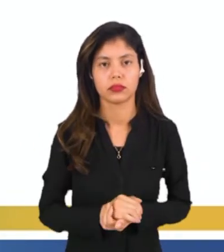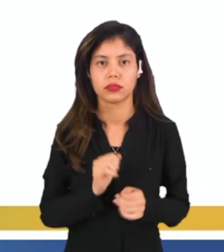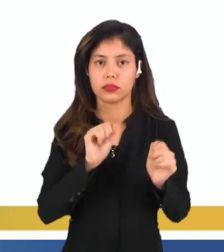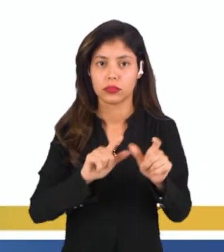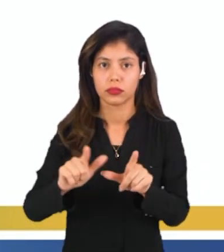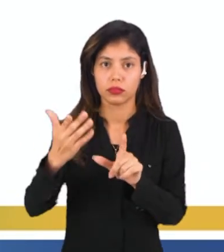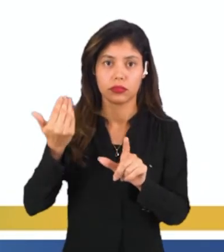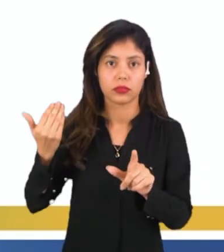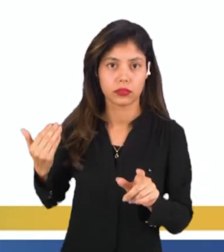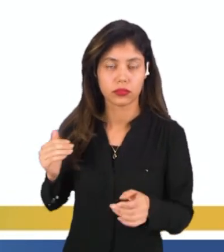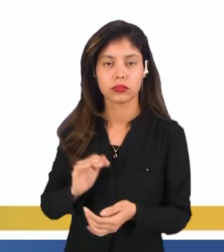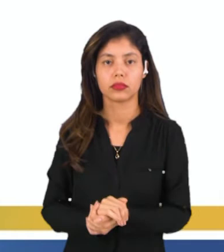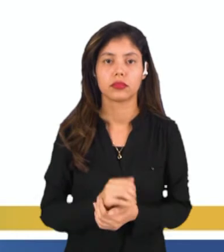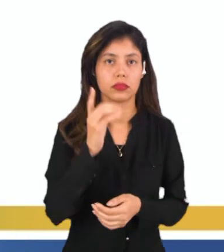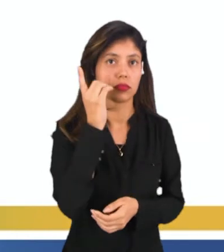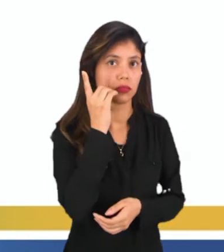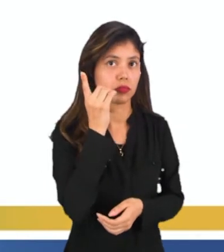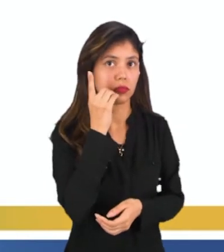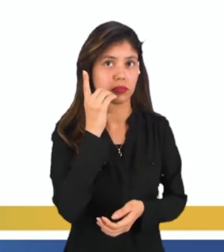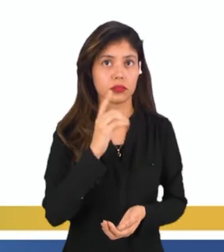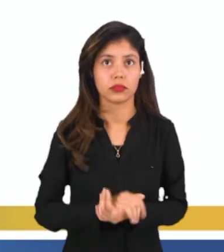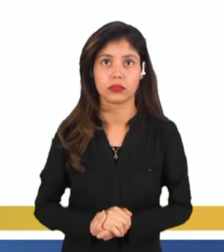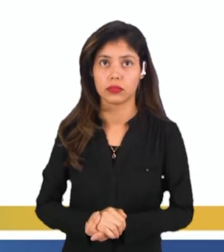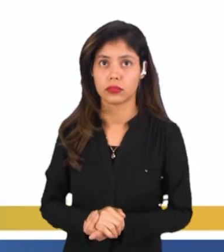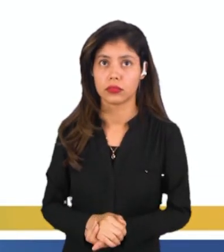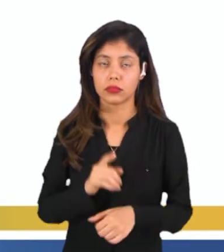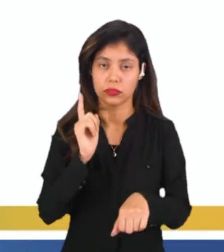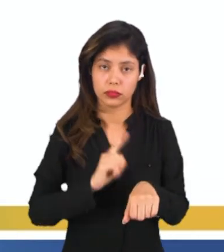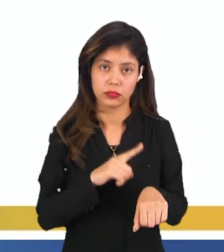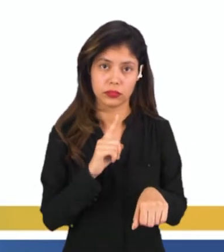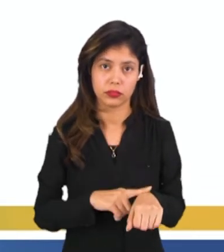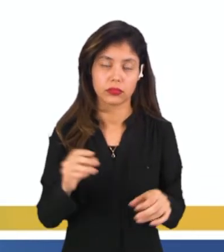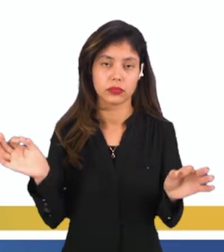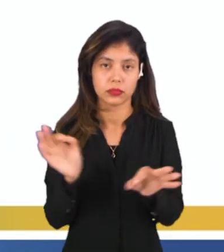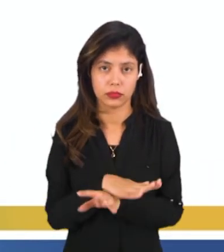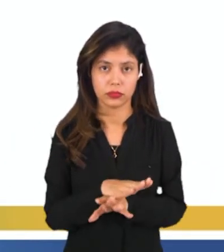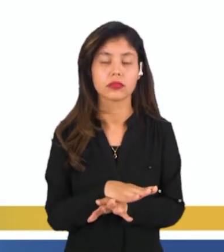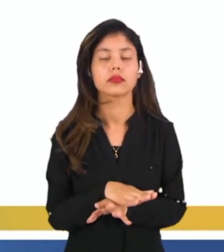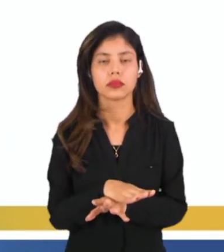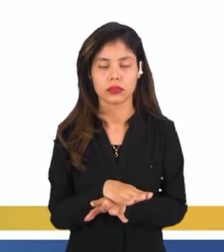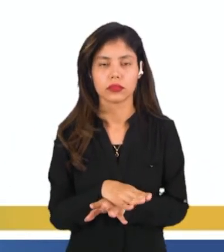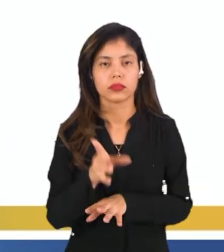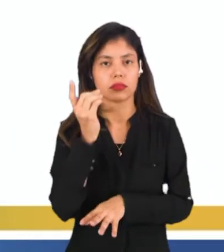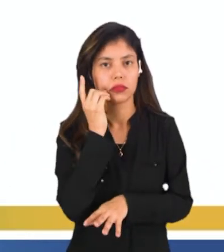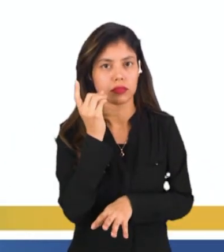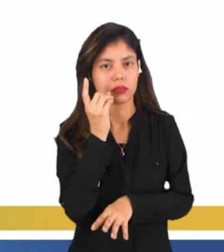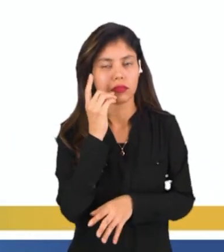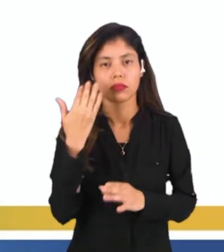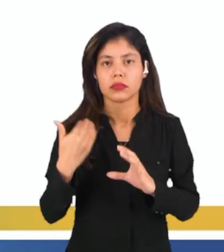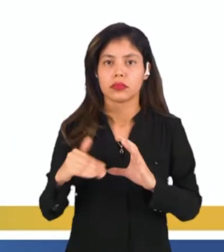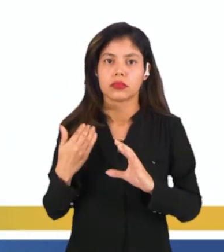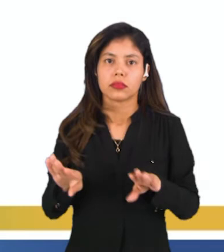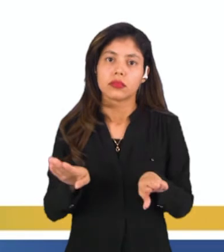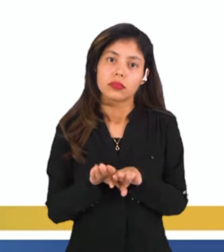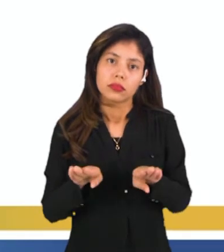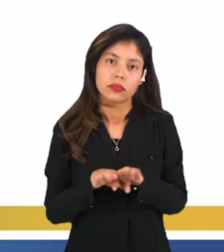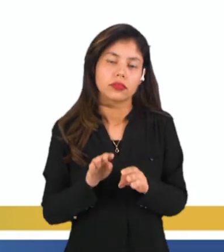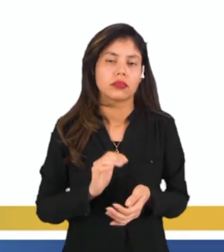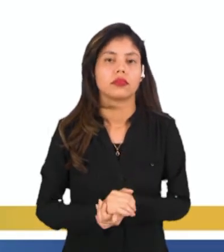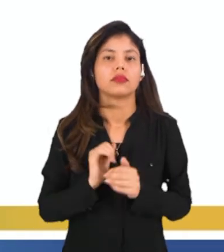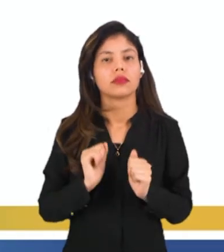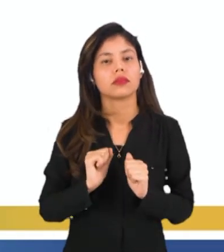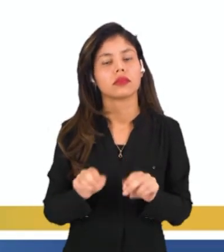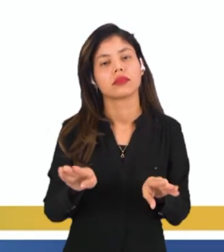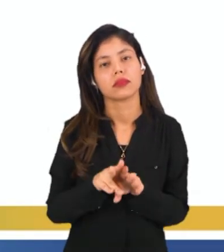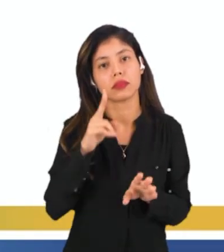slide passado. Datas que ele, o tempo que ele levou para concluir a obra, a data de publicação também. E vocês